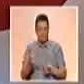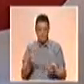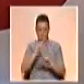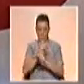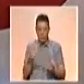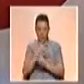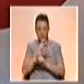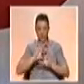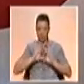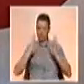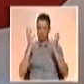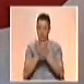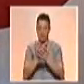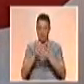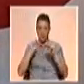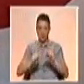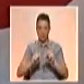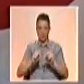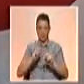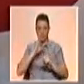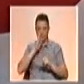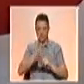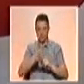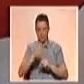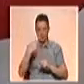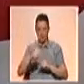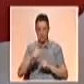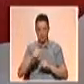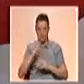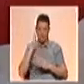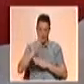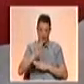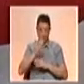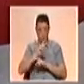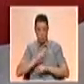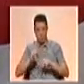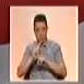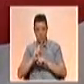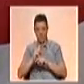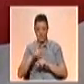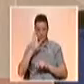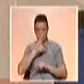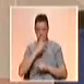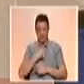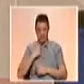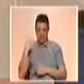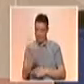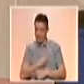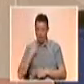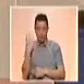mais abrangente do consumo direto e do consumo indireto. E, portanto, se cada um de